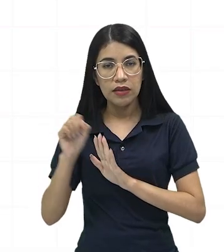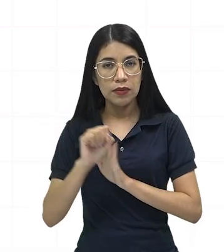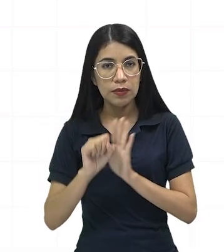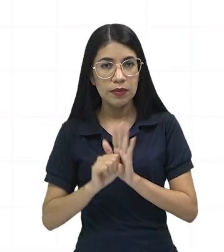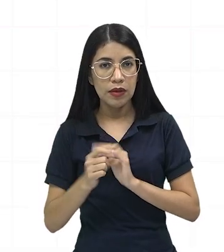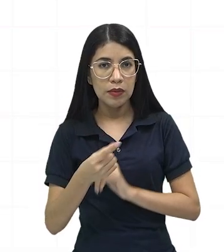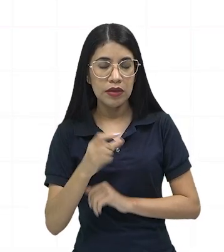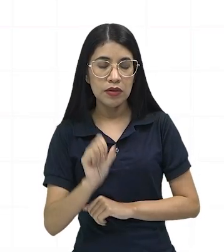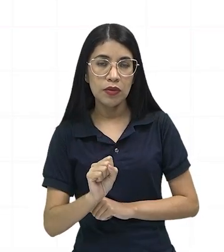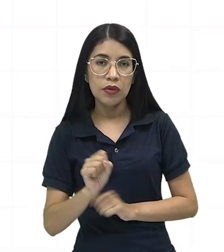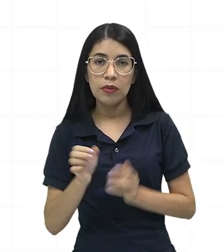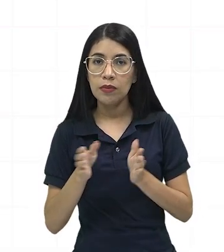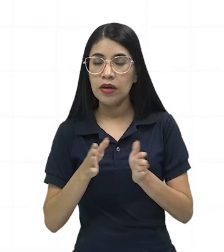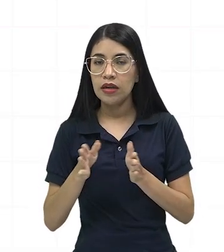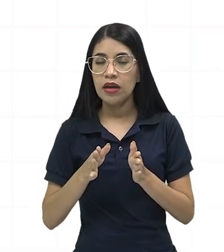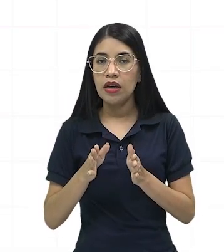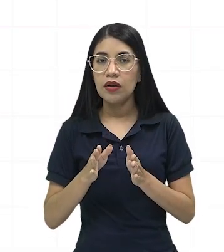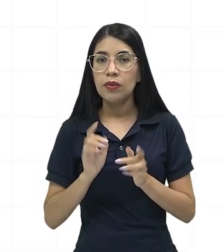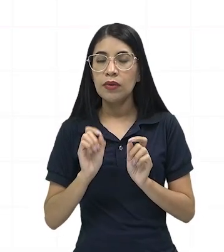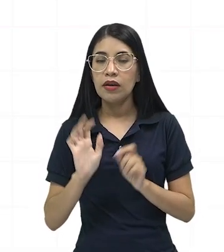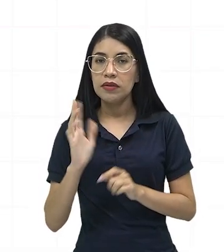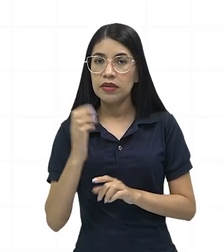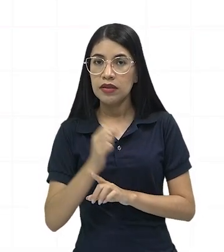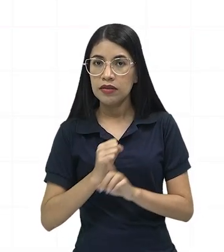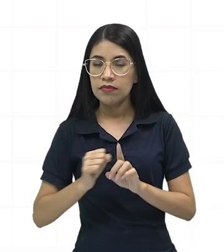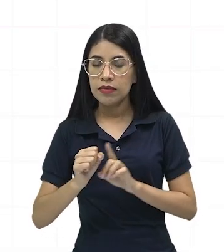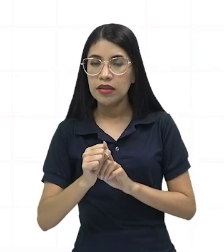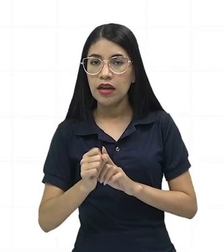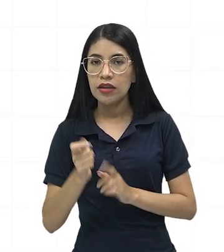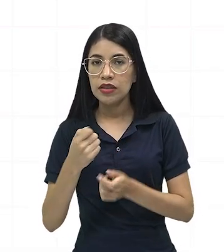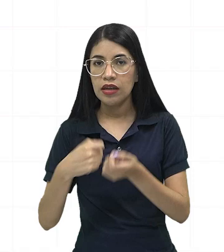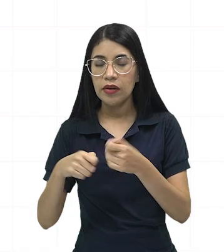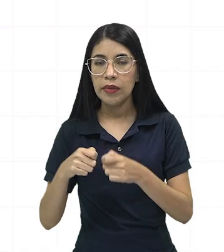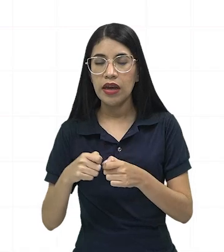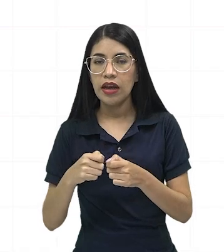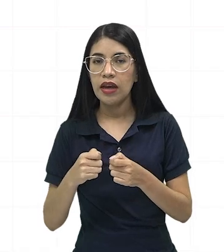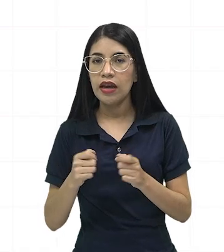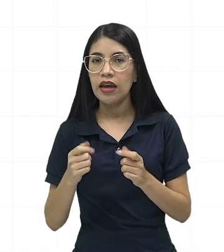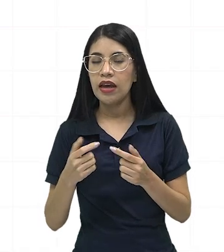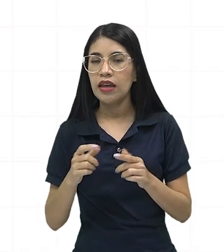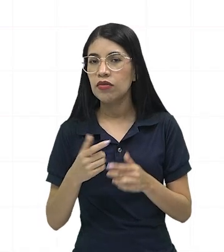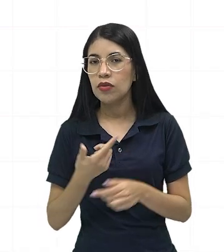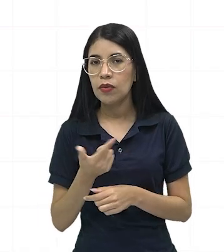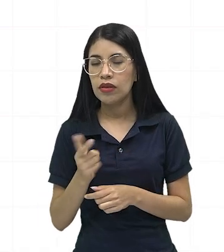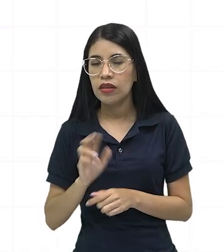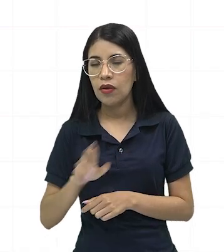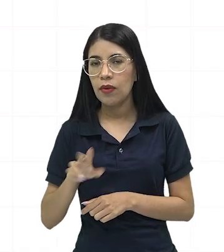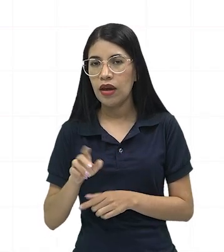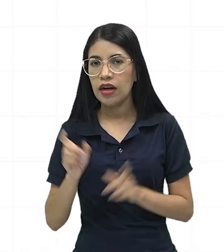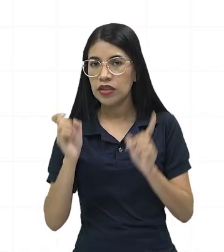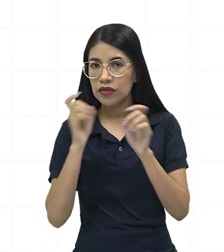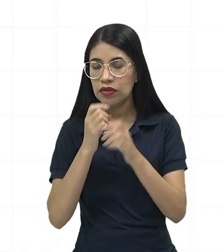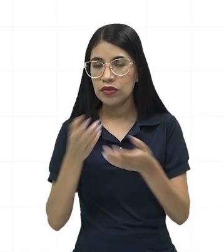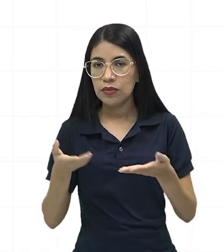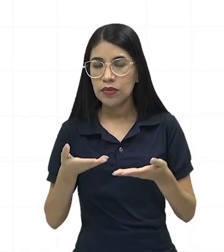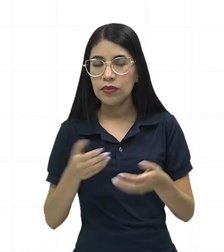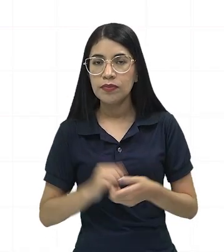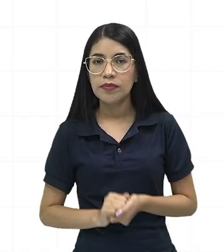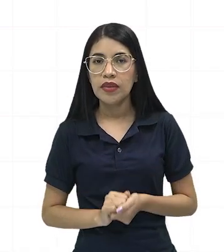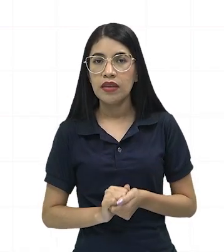em que nós tínhamos uma sociedade econômica menos complexa, tá? Se eu falo de